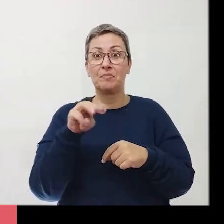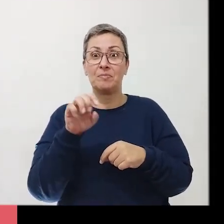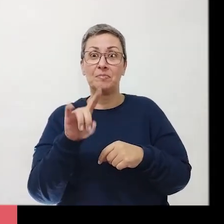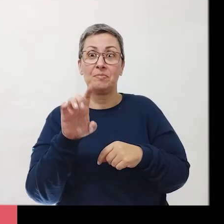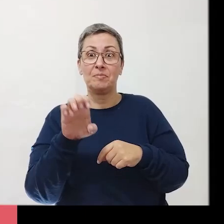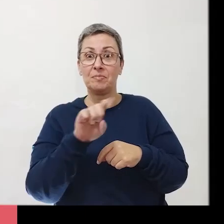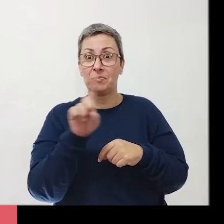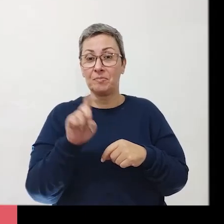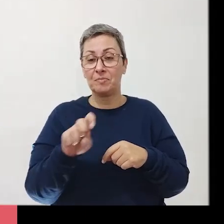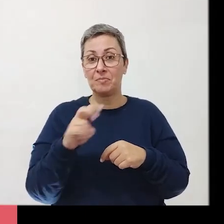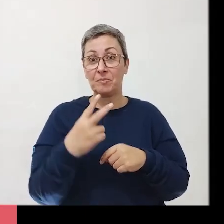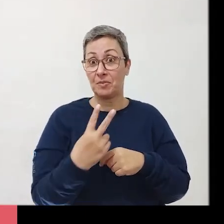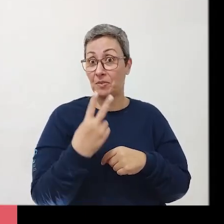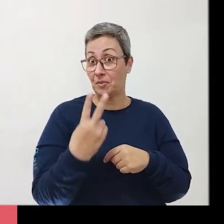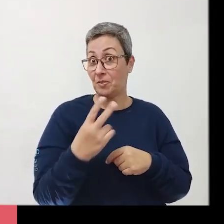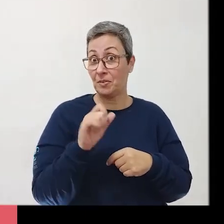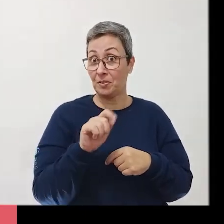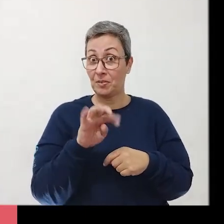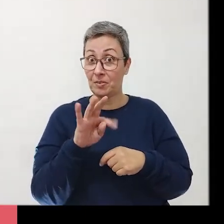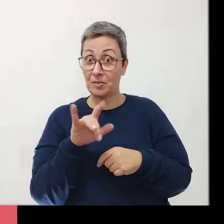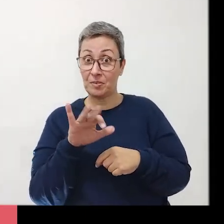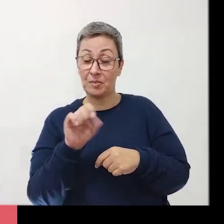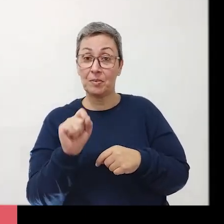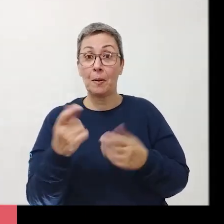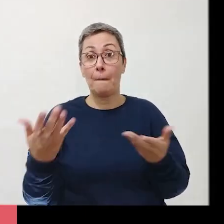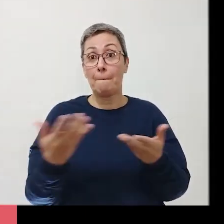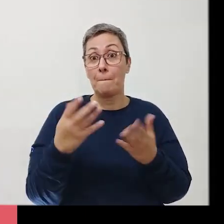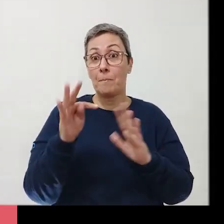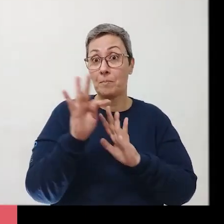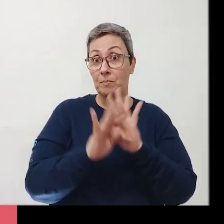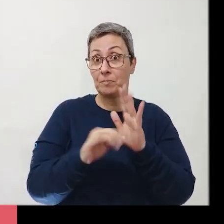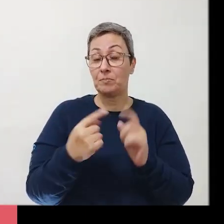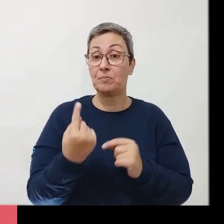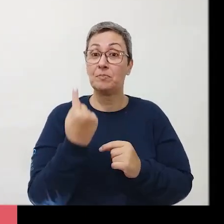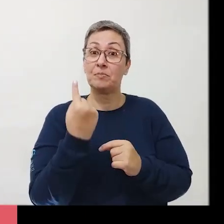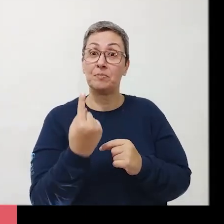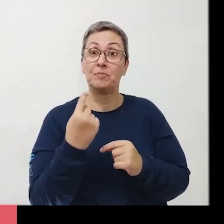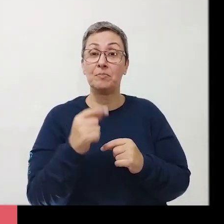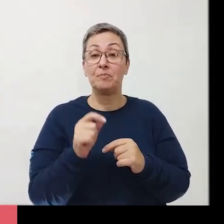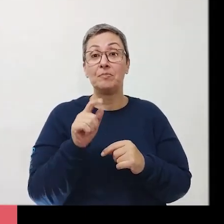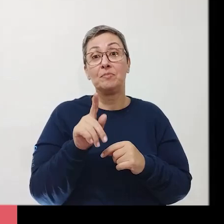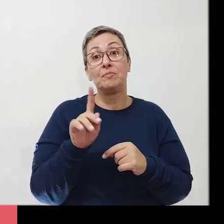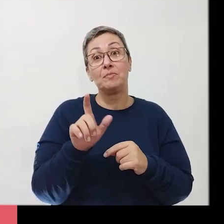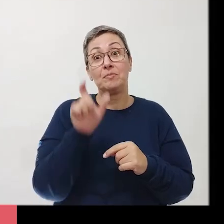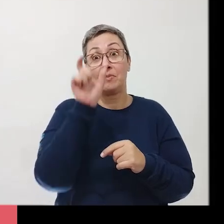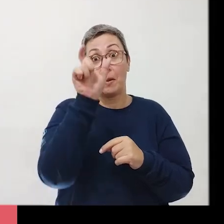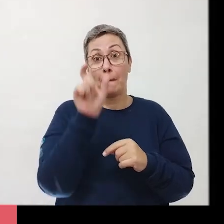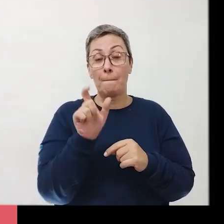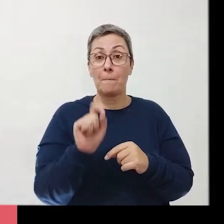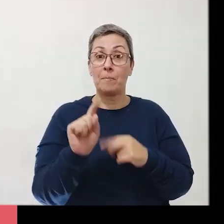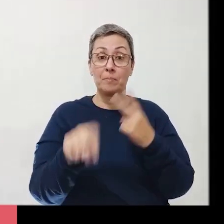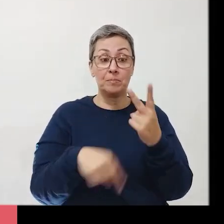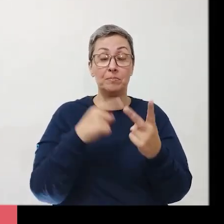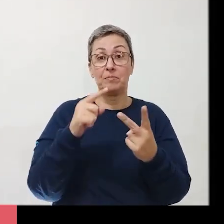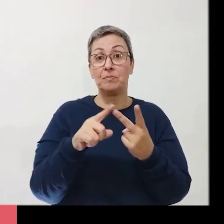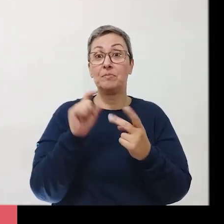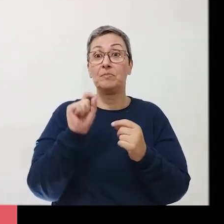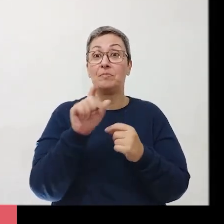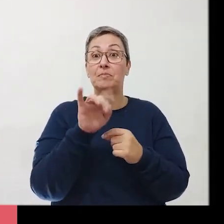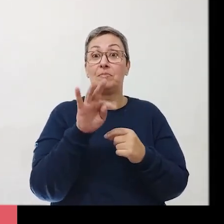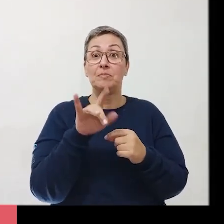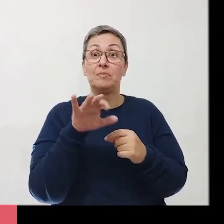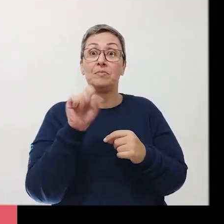acrósticos. Produziremos no primeiro momento um acróstico de palavras e no segundo momento um acróstico